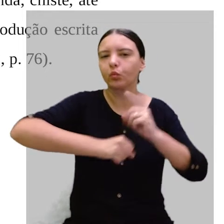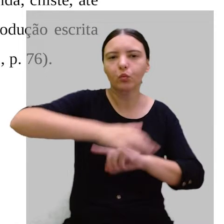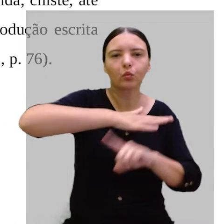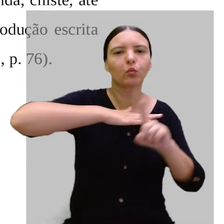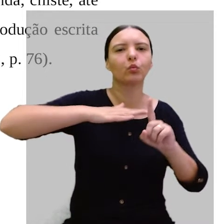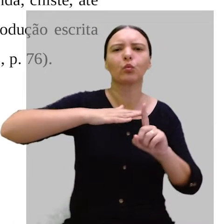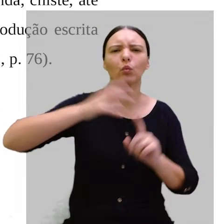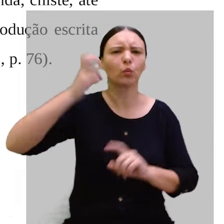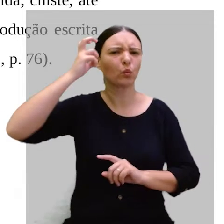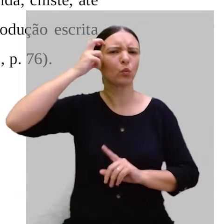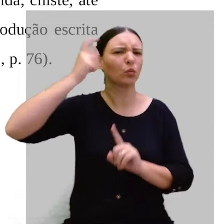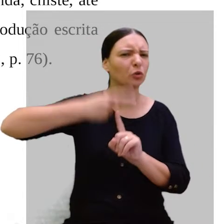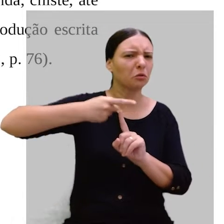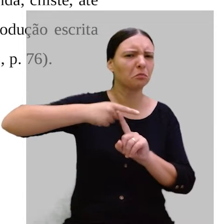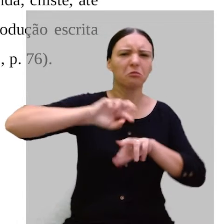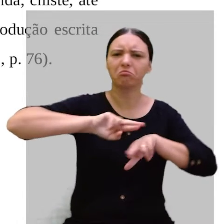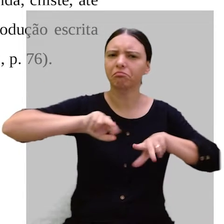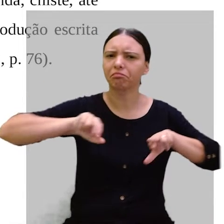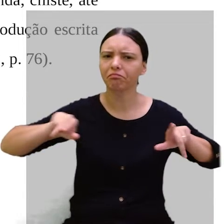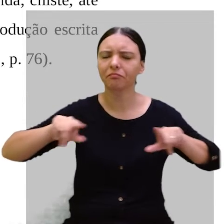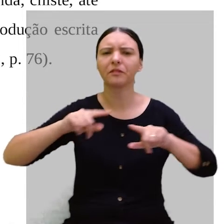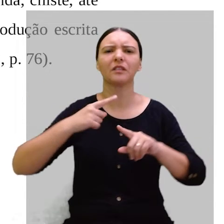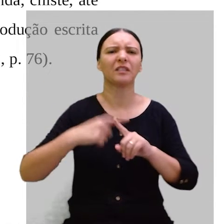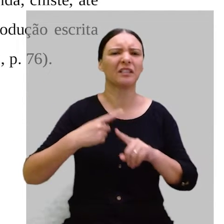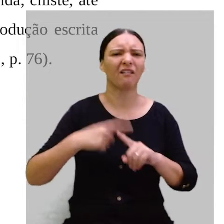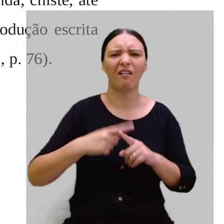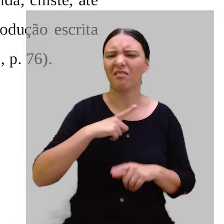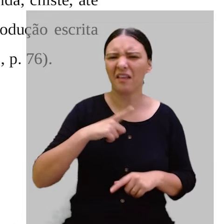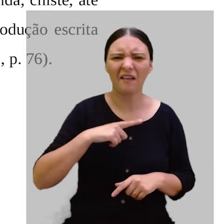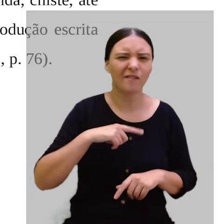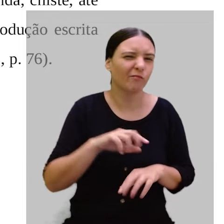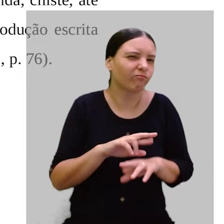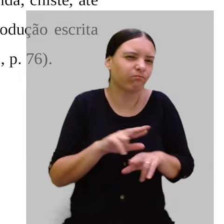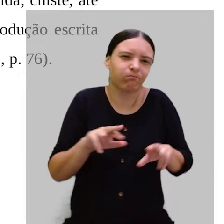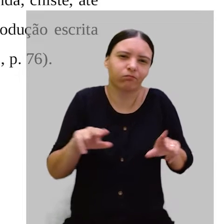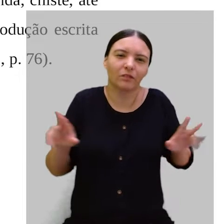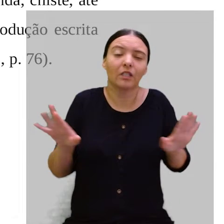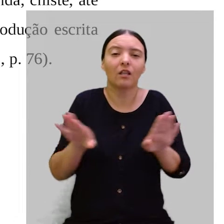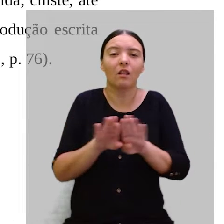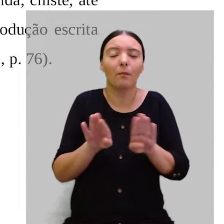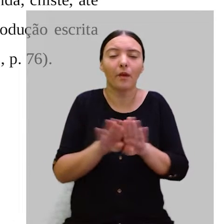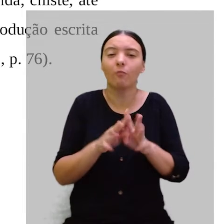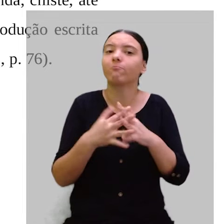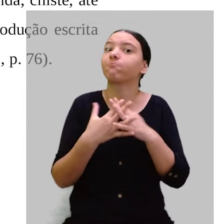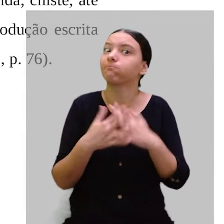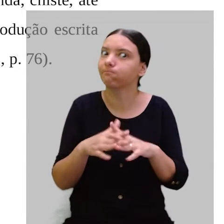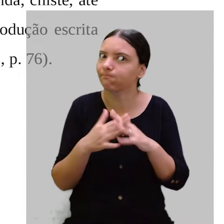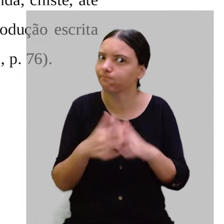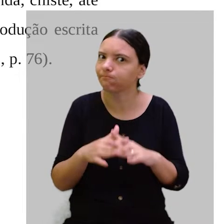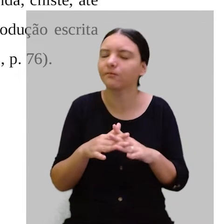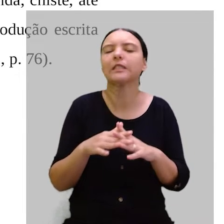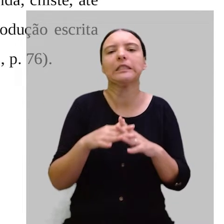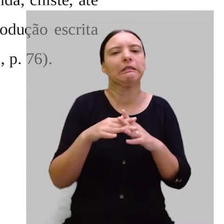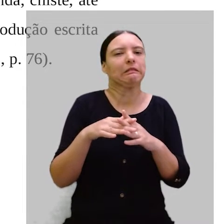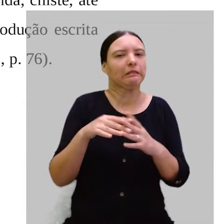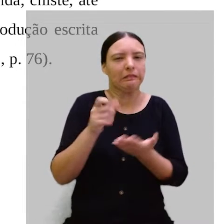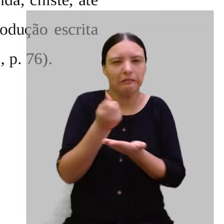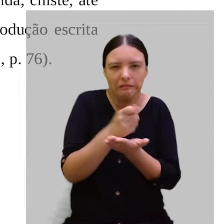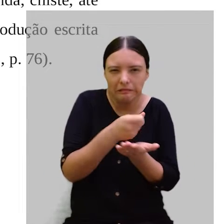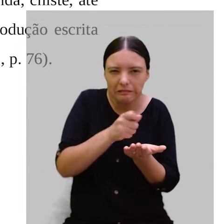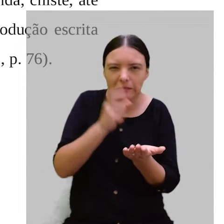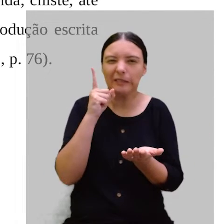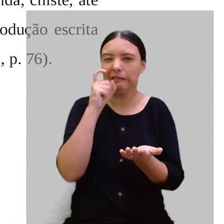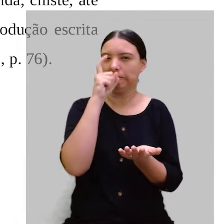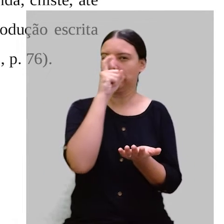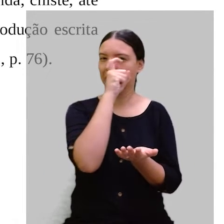tipos de cultura, desde o que chamamos de folclore, lenda, xiste, até as formas mais complexas e mais difíceis de produção escrita